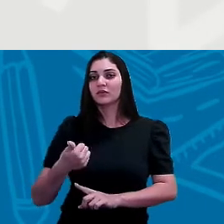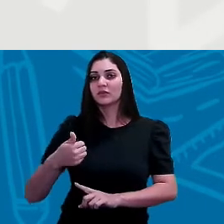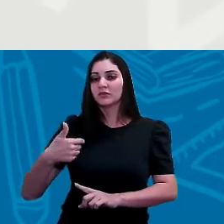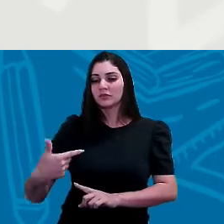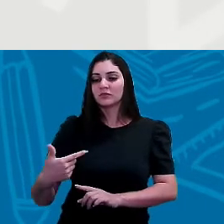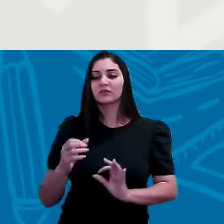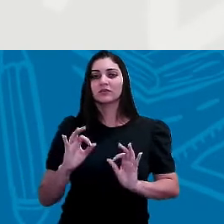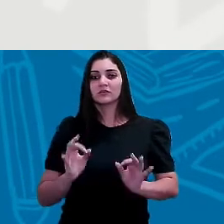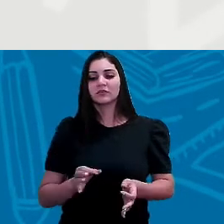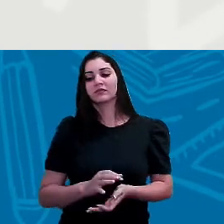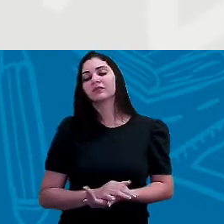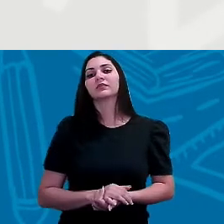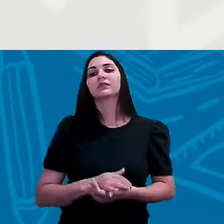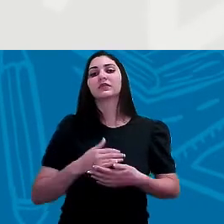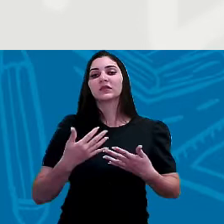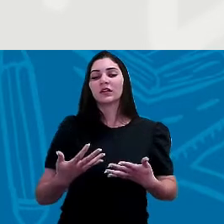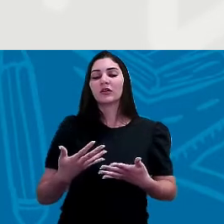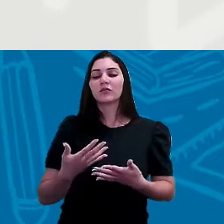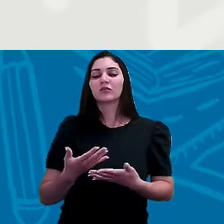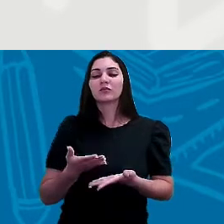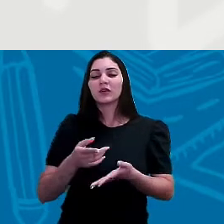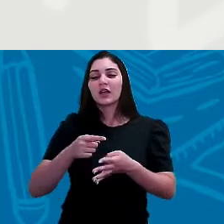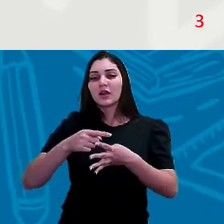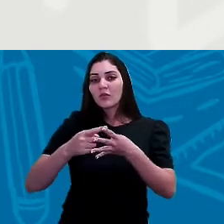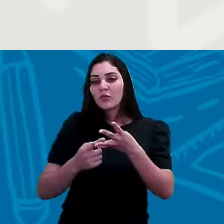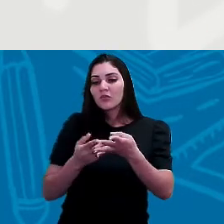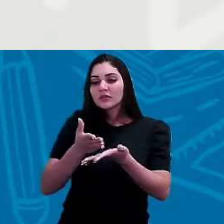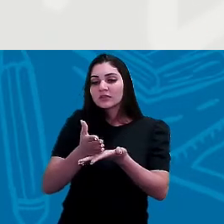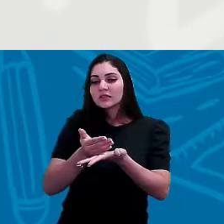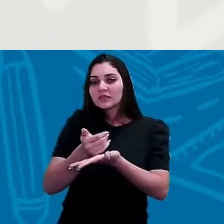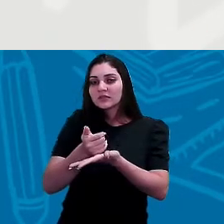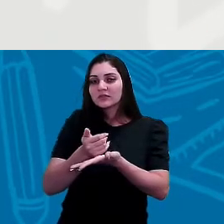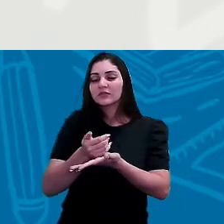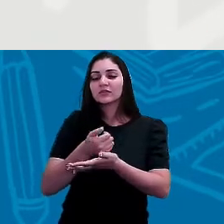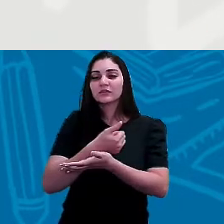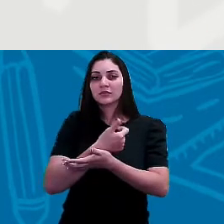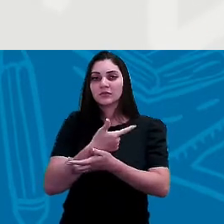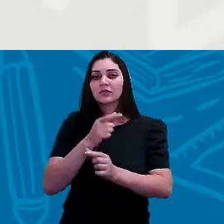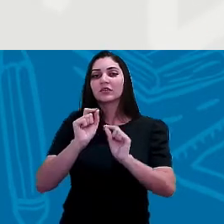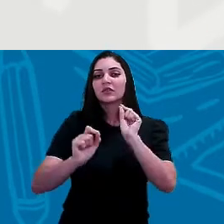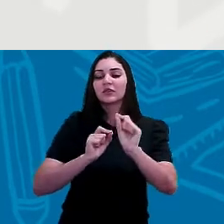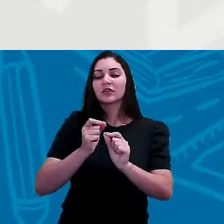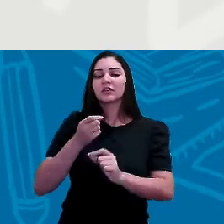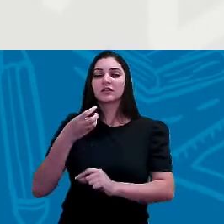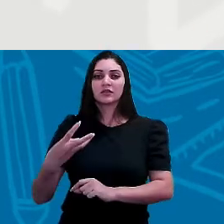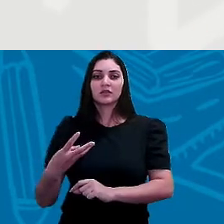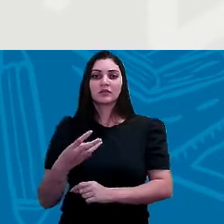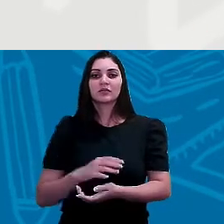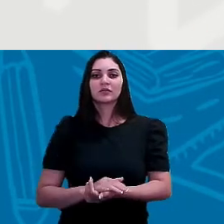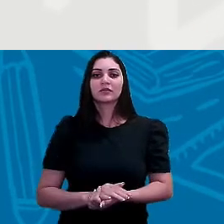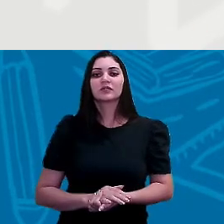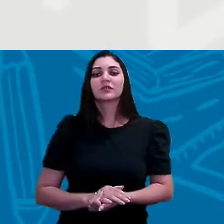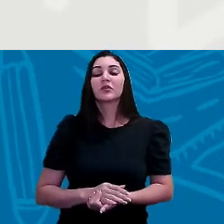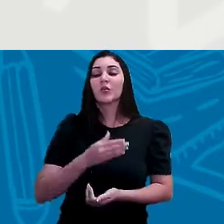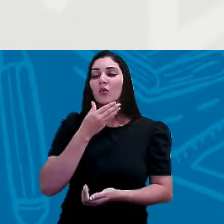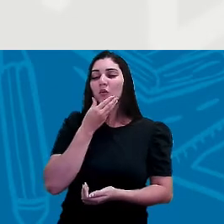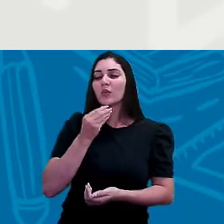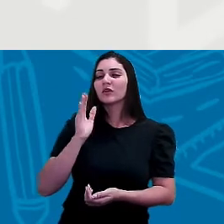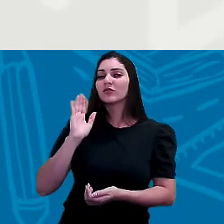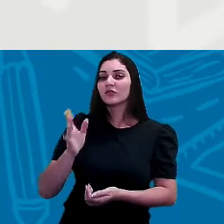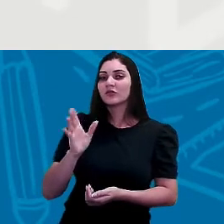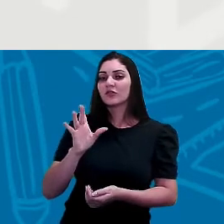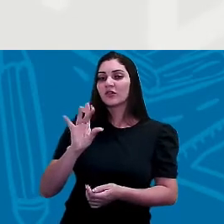Tá certo? Então, a quarta parte de 12 é 3. Arthur já colocou